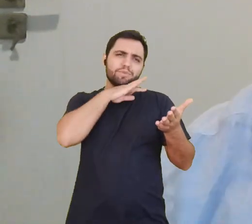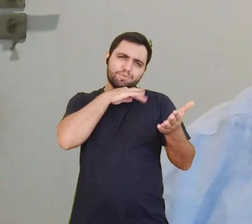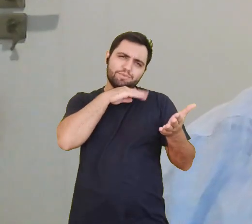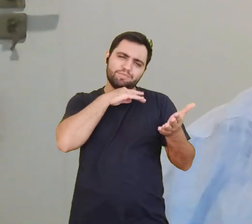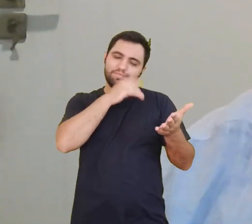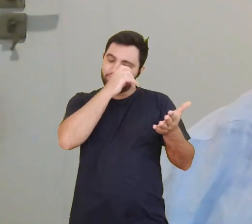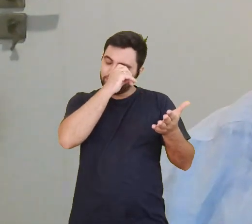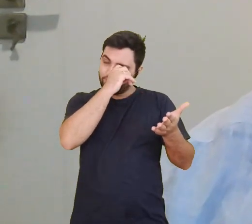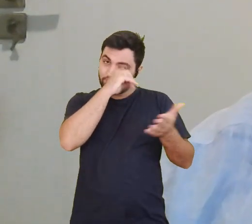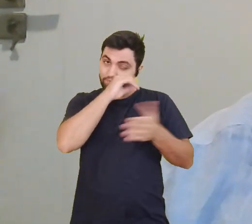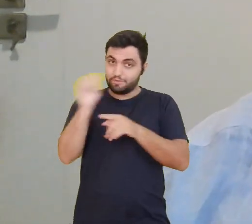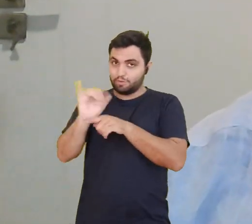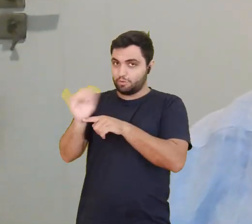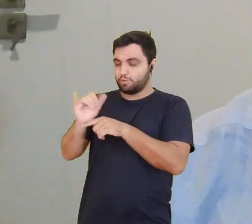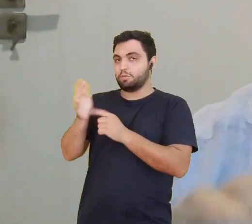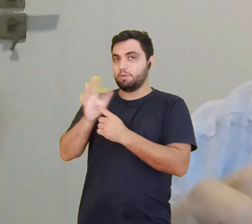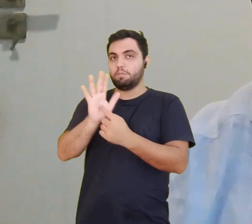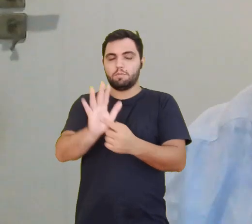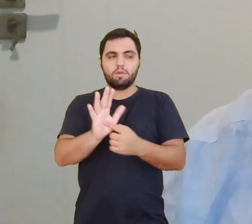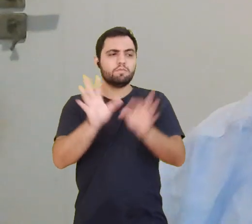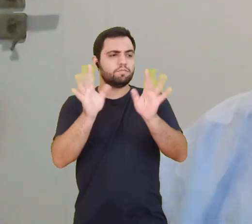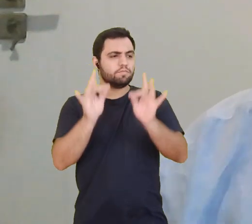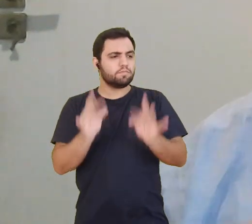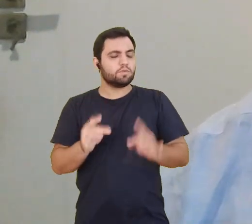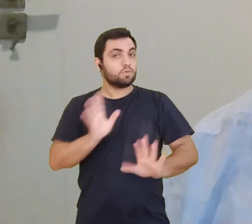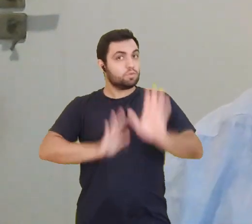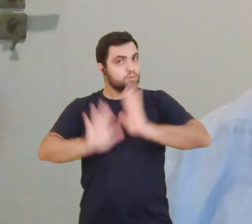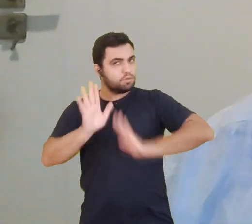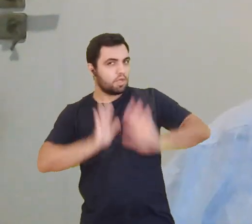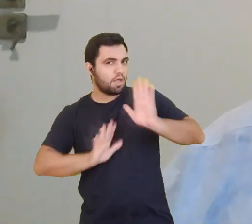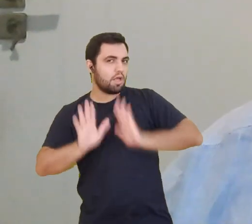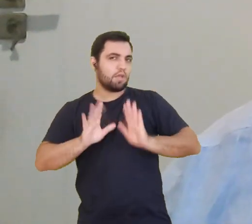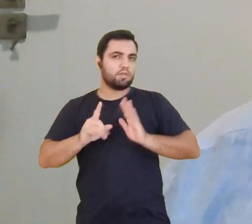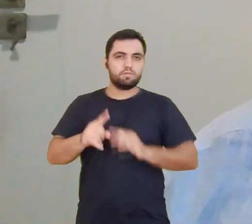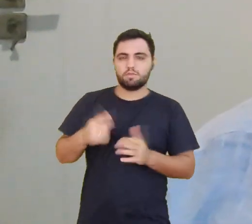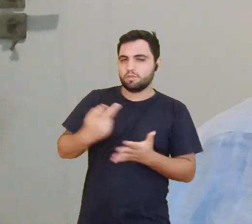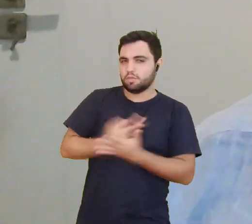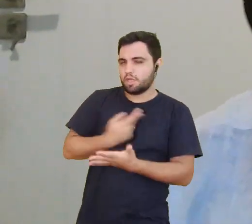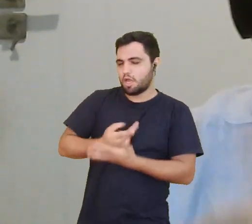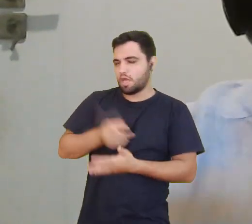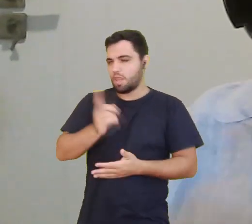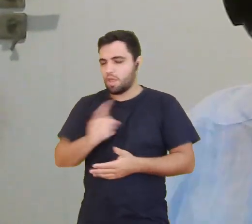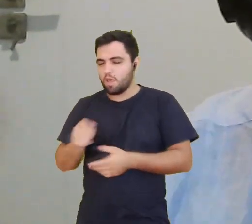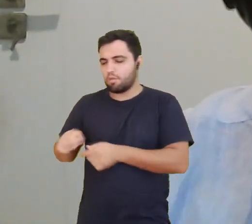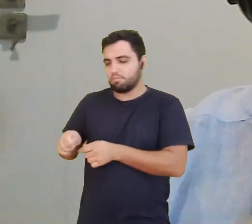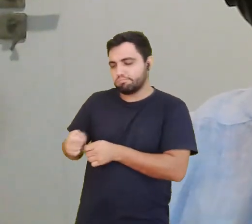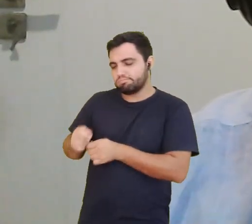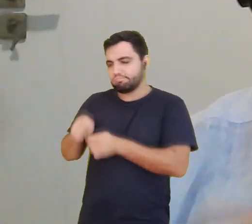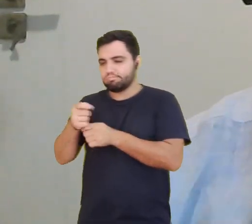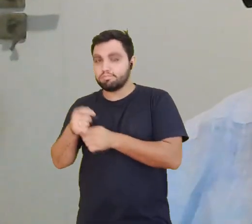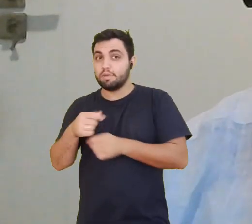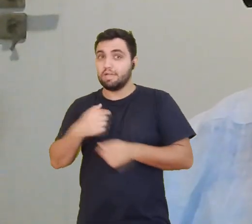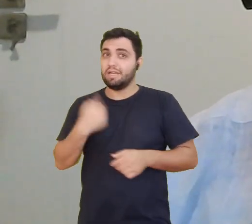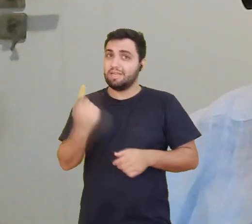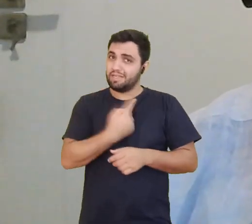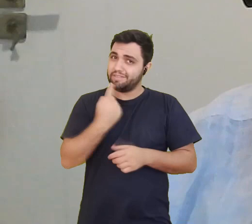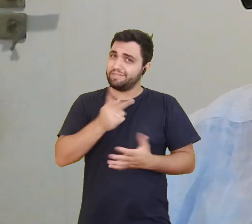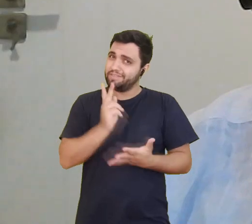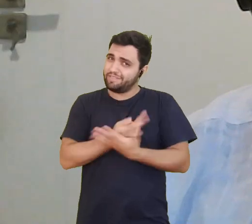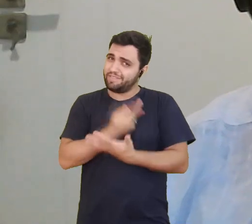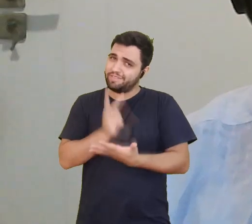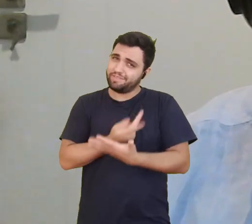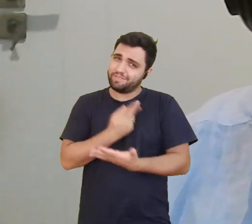o YouTube mostra direitinho, inclusive, olha, cuidado aqui para você não fazer nenhuma besteira. Mesmo assim, a gente fez